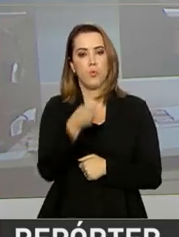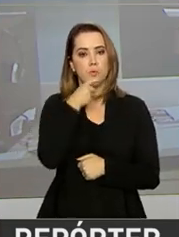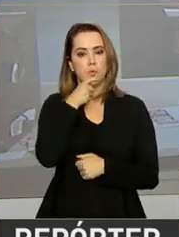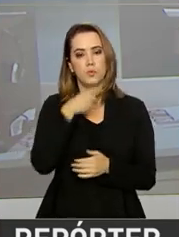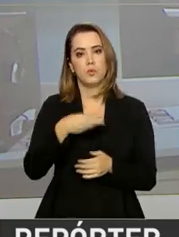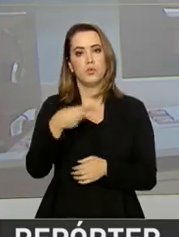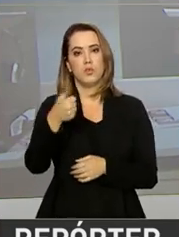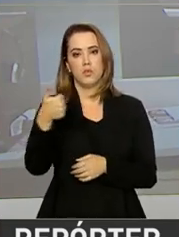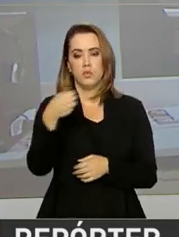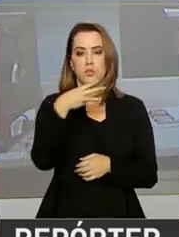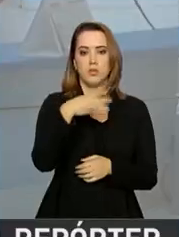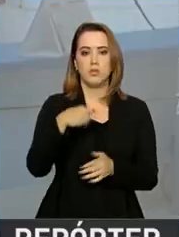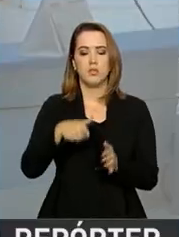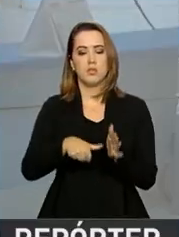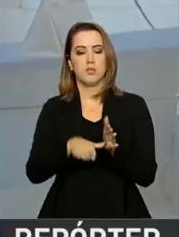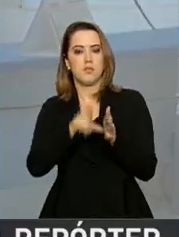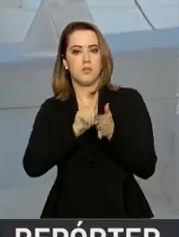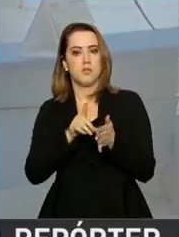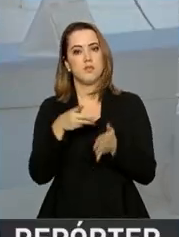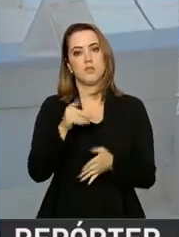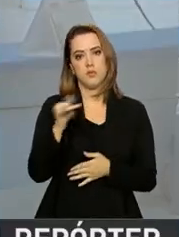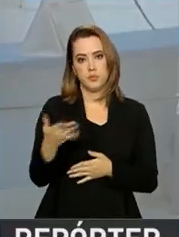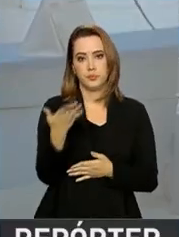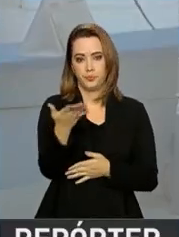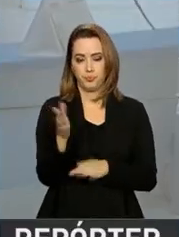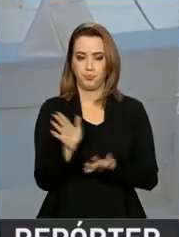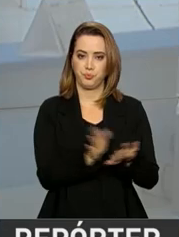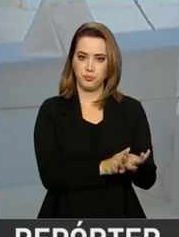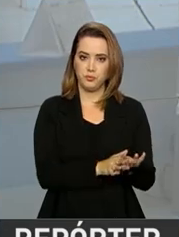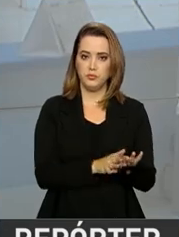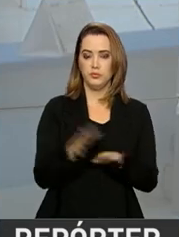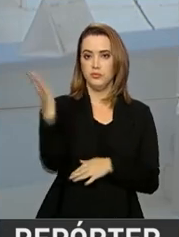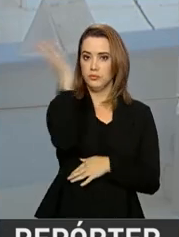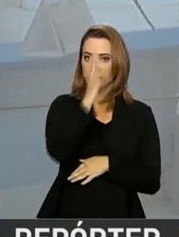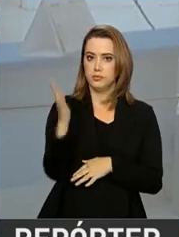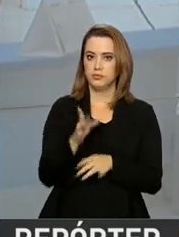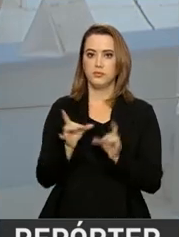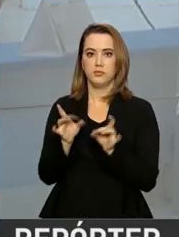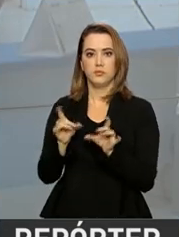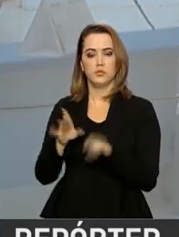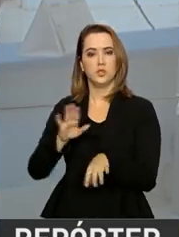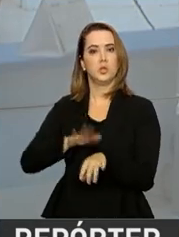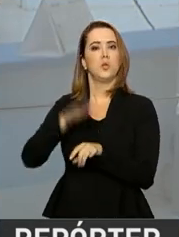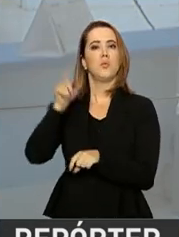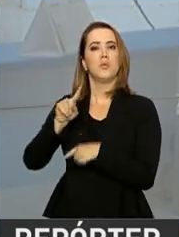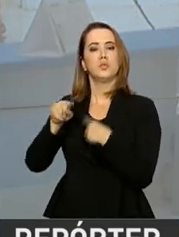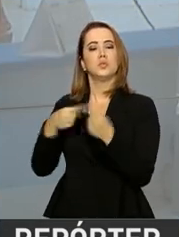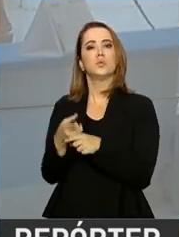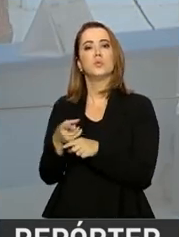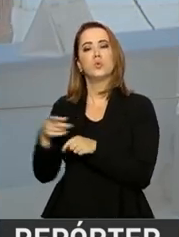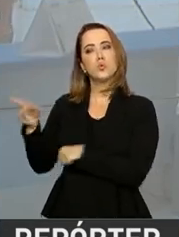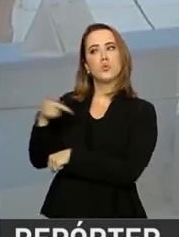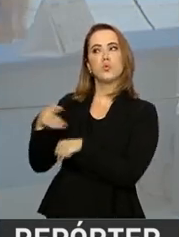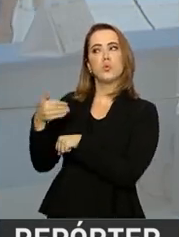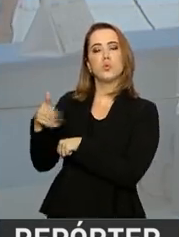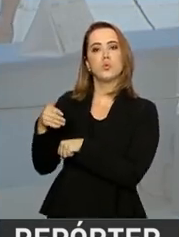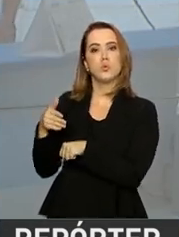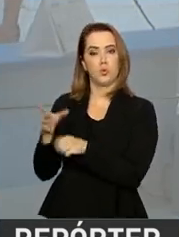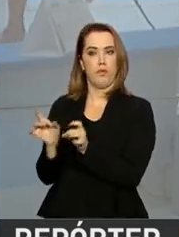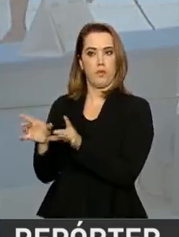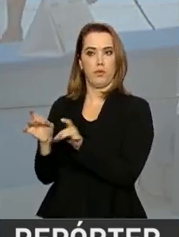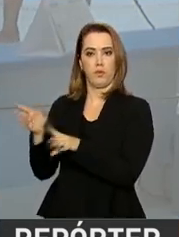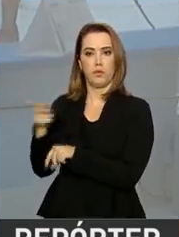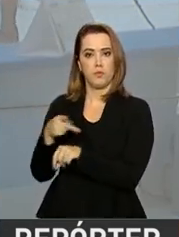abertura oficial dos jogos o Brasil vendeu mais do que comprou de outros países no primeiro semestre deste ano O resultado é um